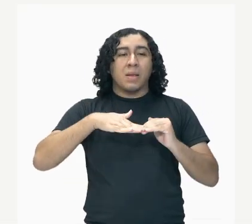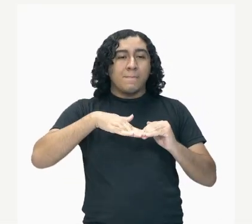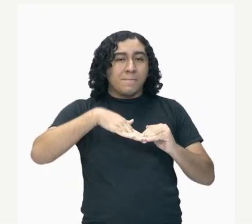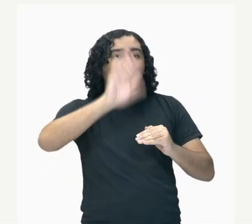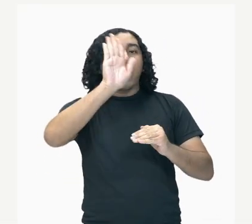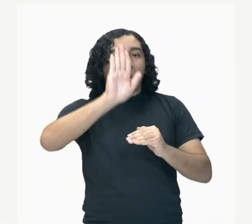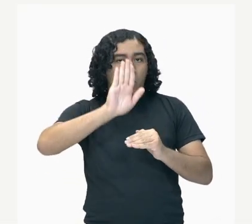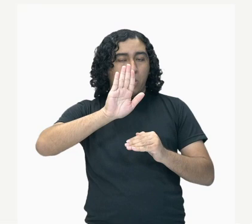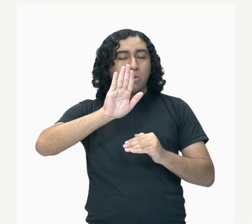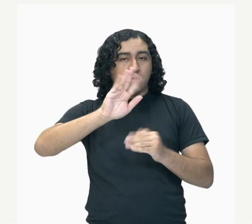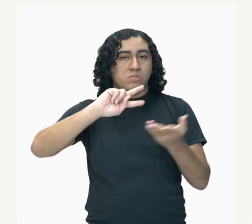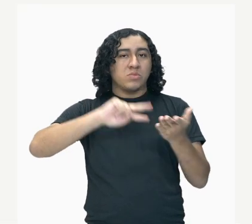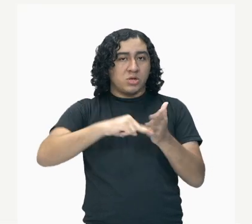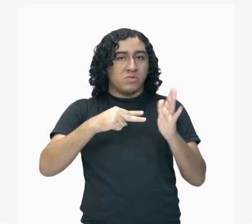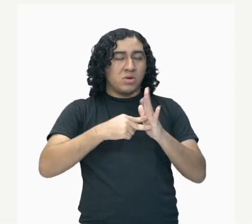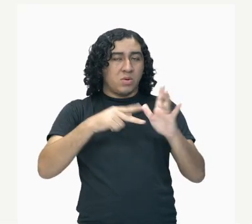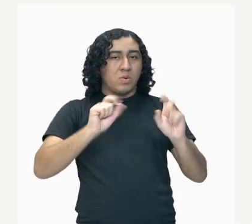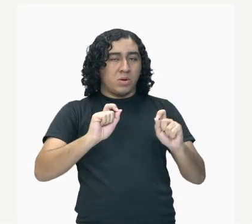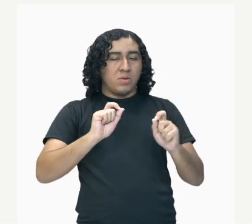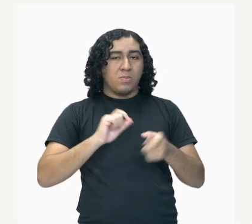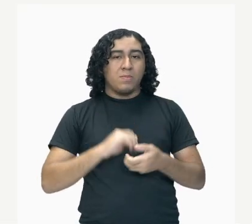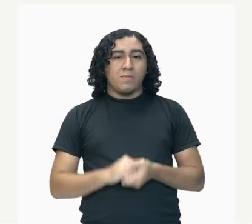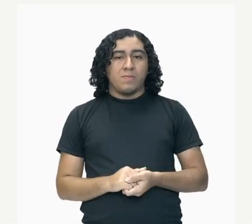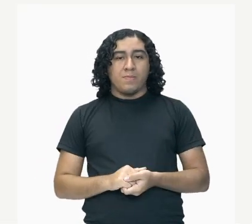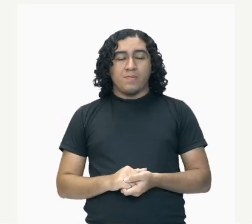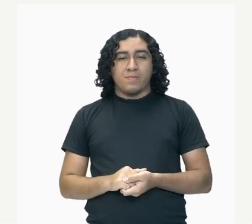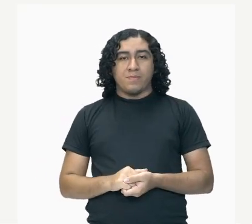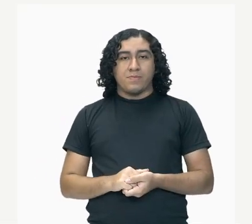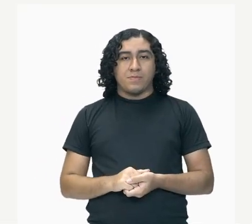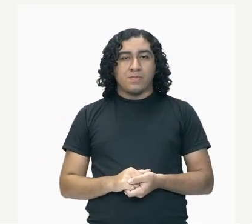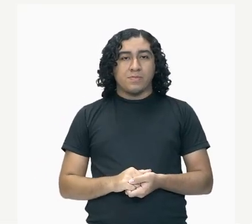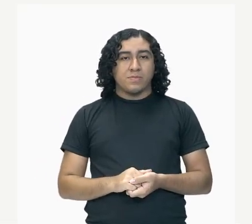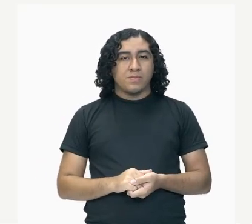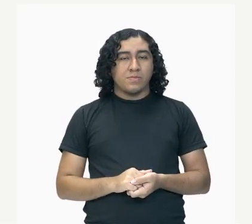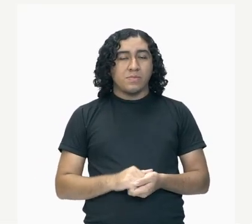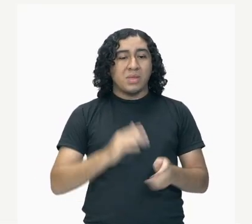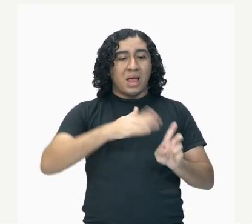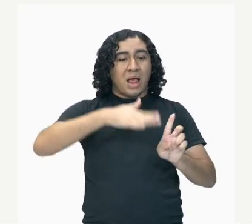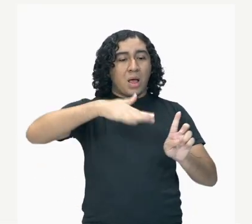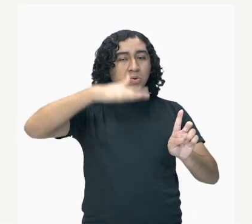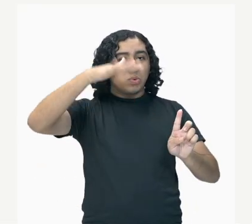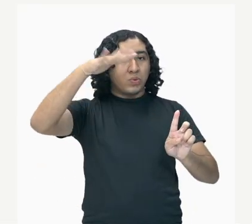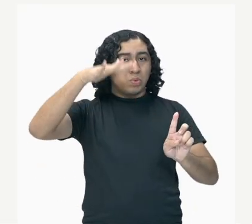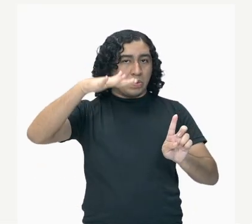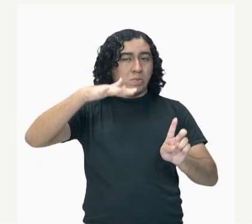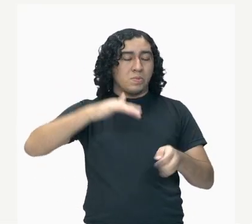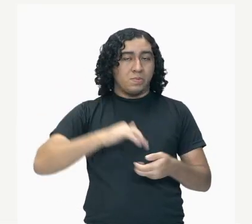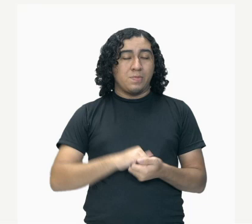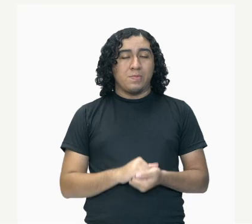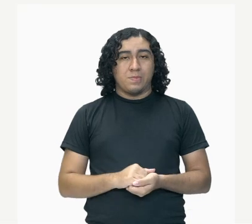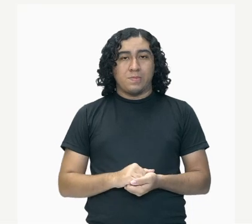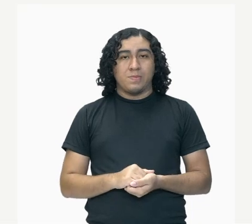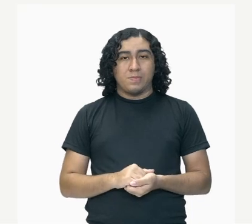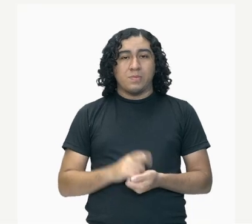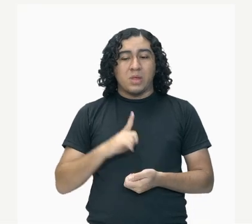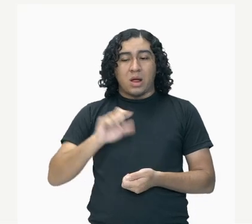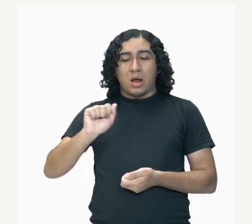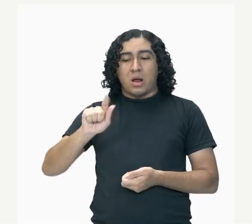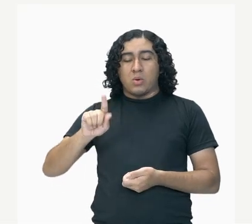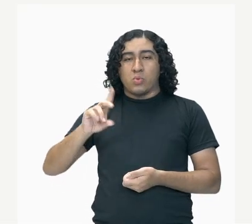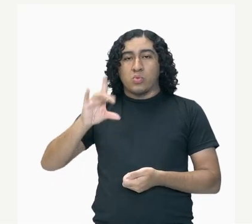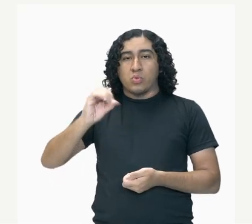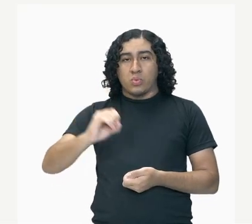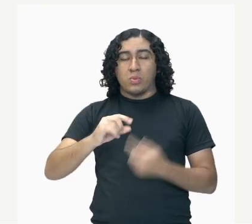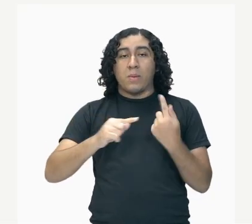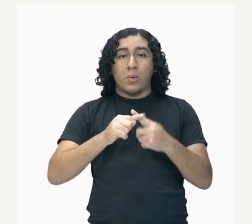maior será a altura maior será o agudo né